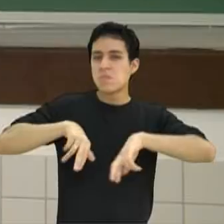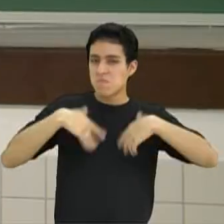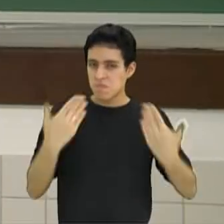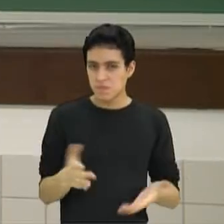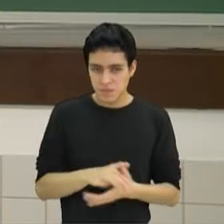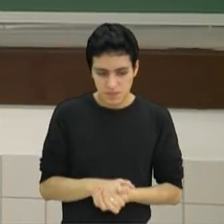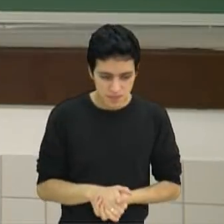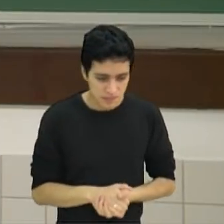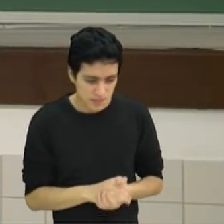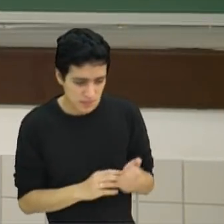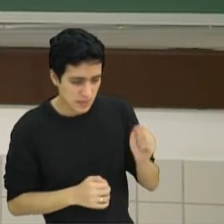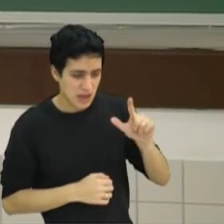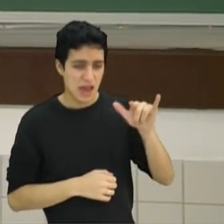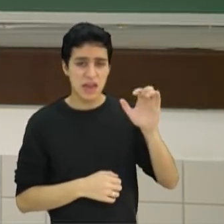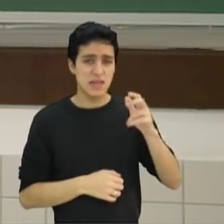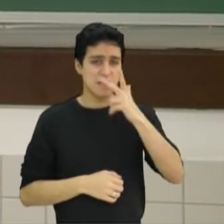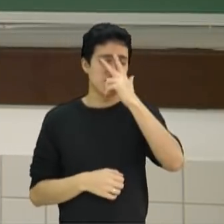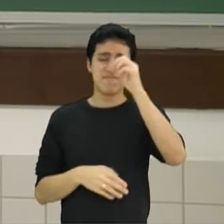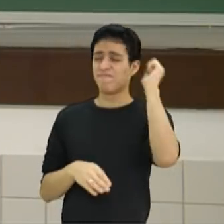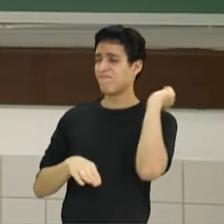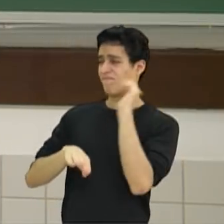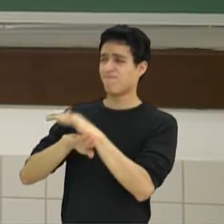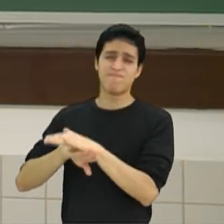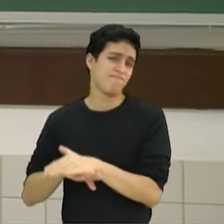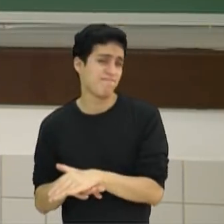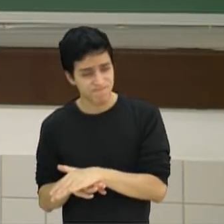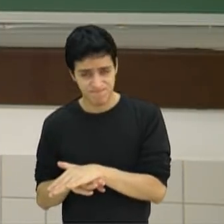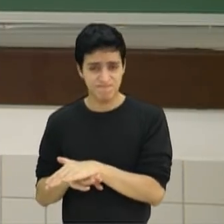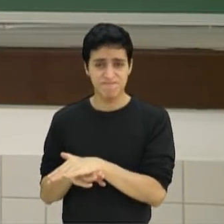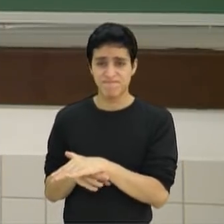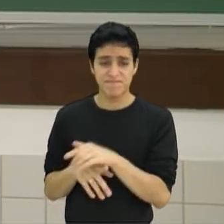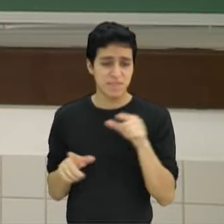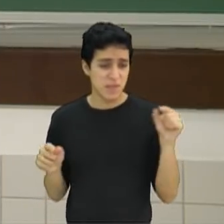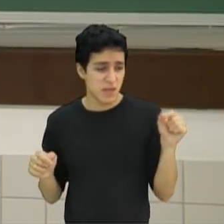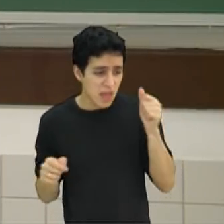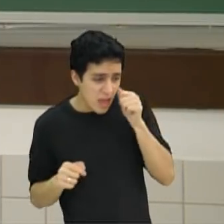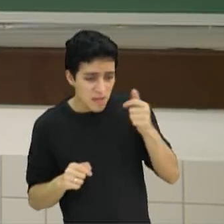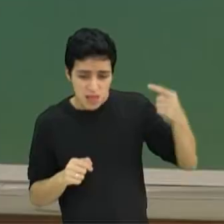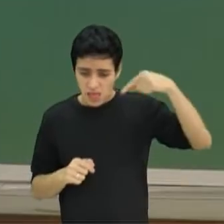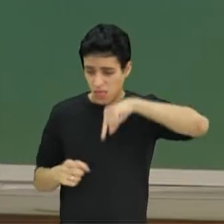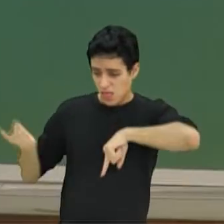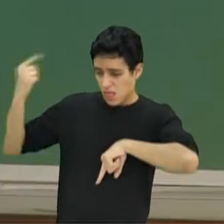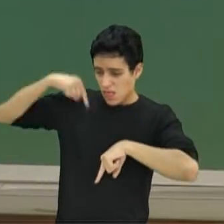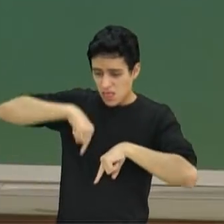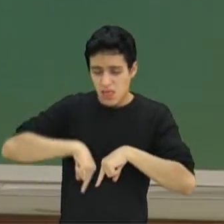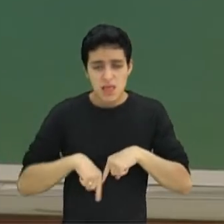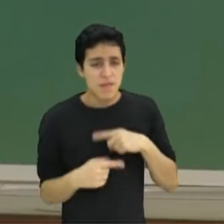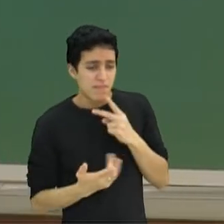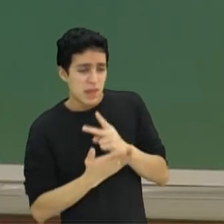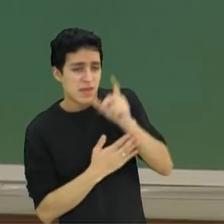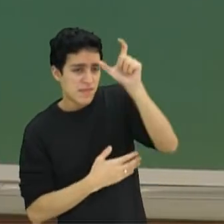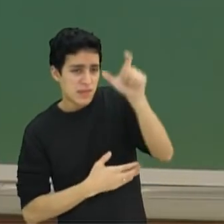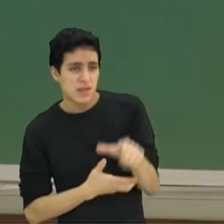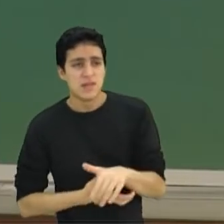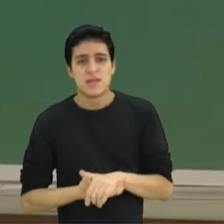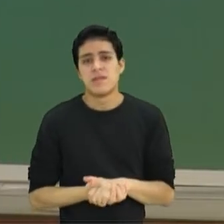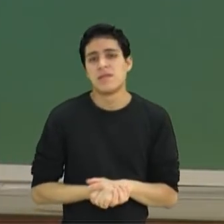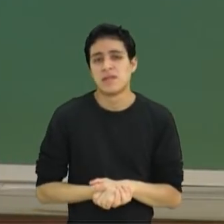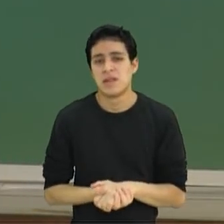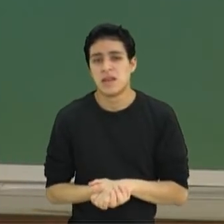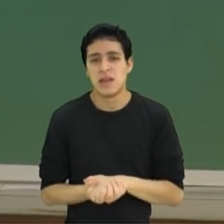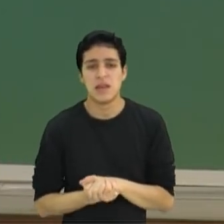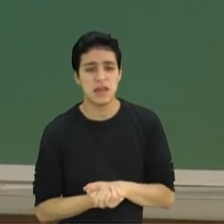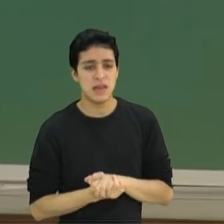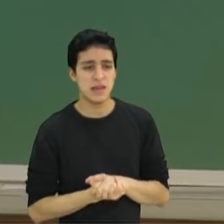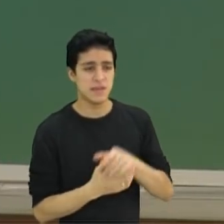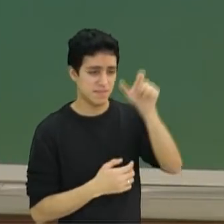tem a subversão, ela ultrapassa esses traços morais e ela é tudo isso em um personagem só. Nós temos aqui vários personagens,